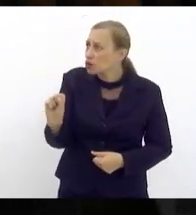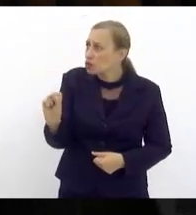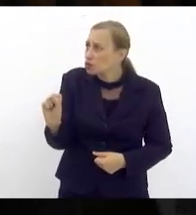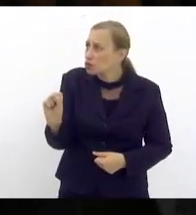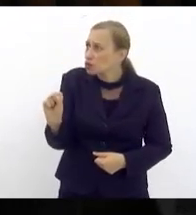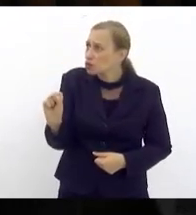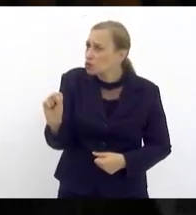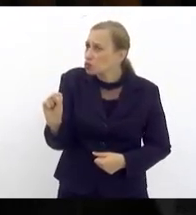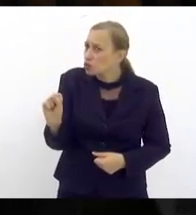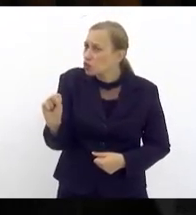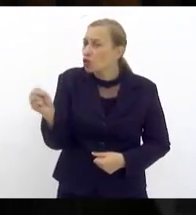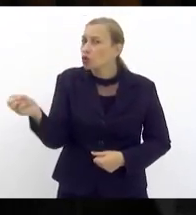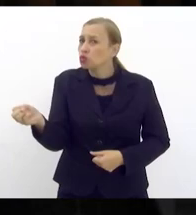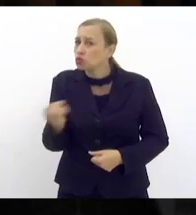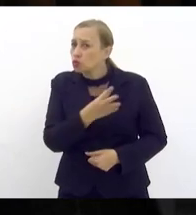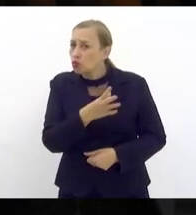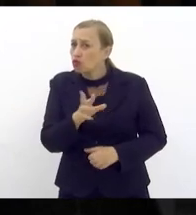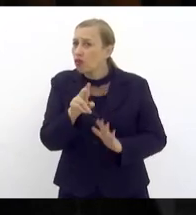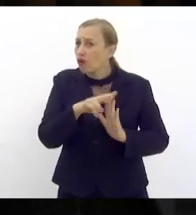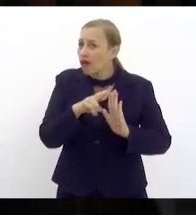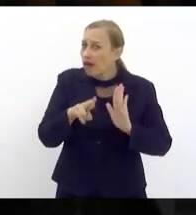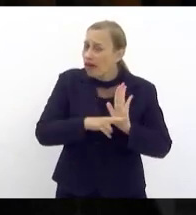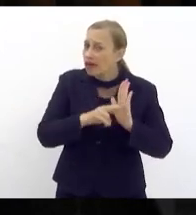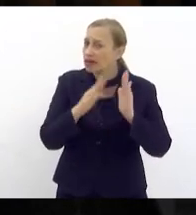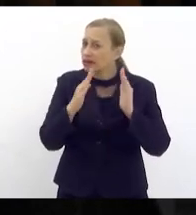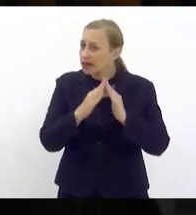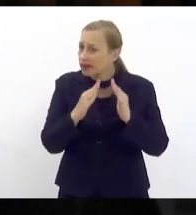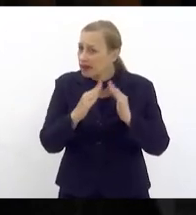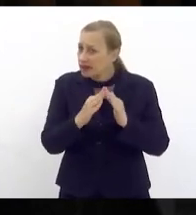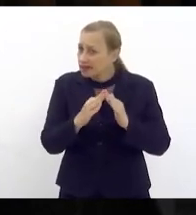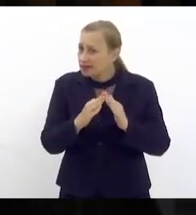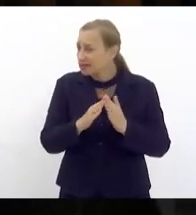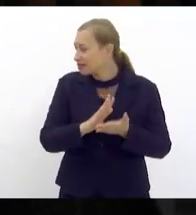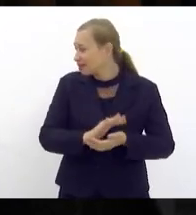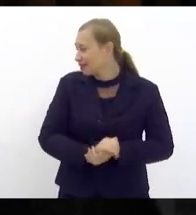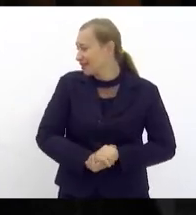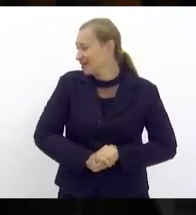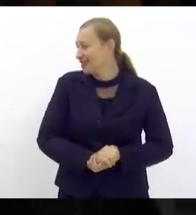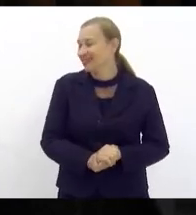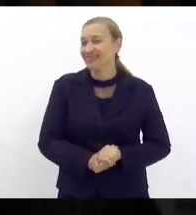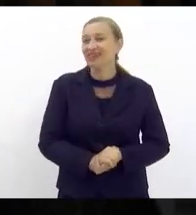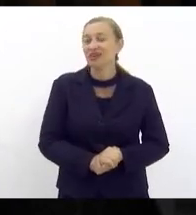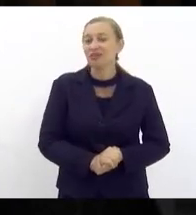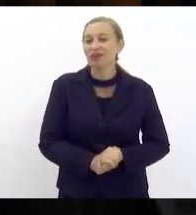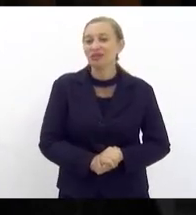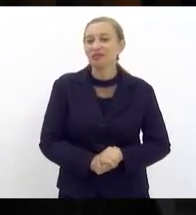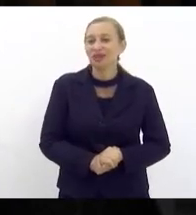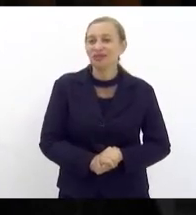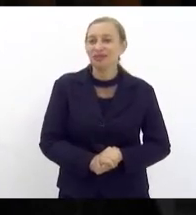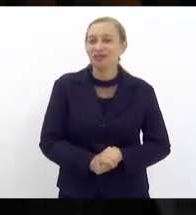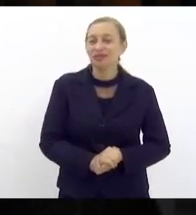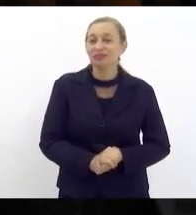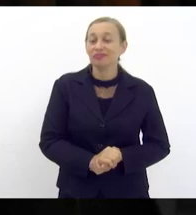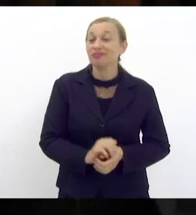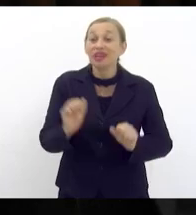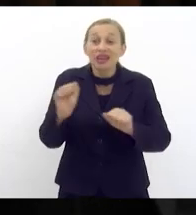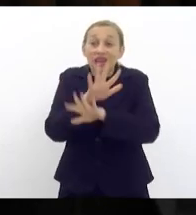do novo Regimento Interno ele é claro sobre esse tema claríssimo